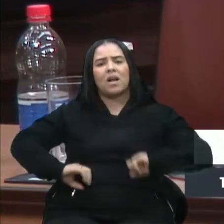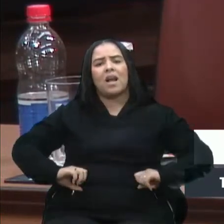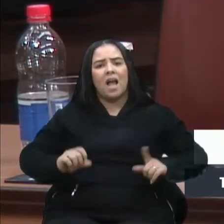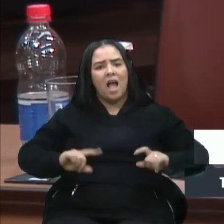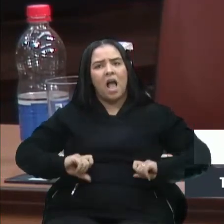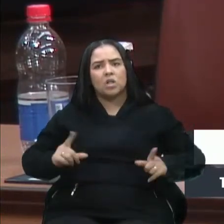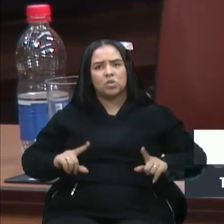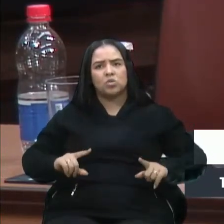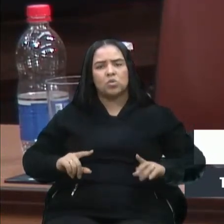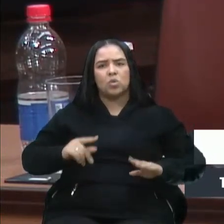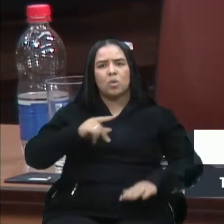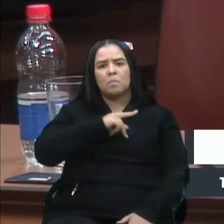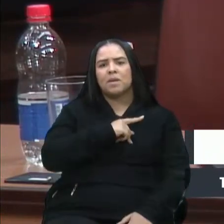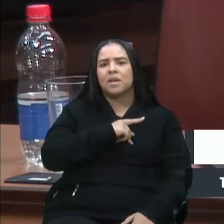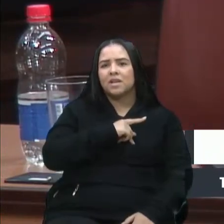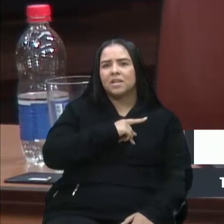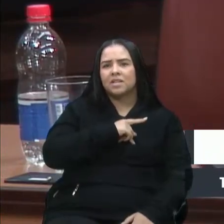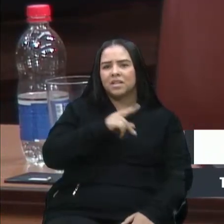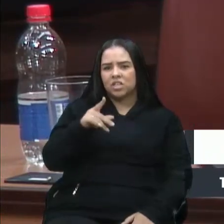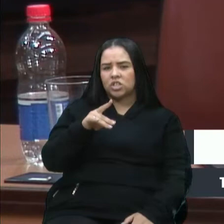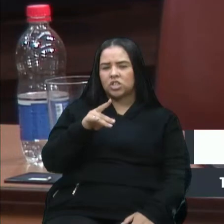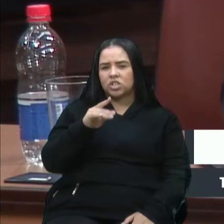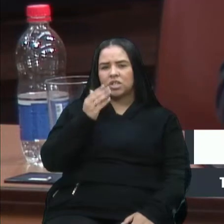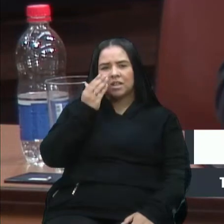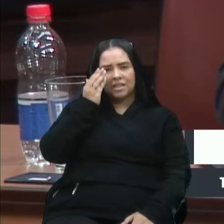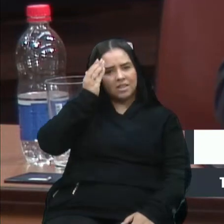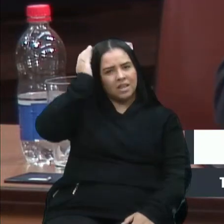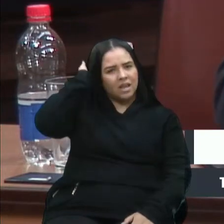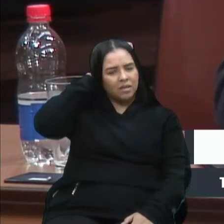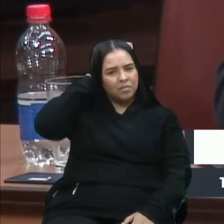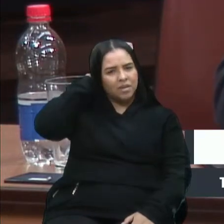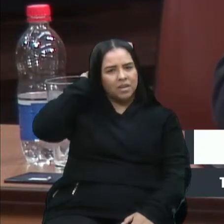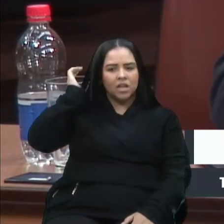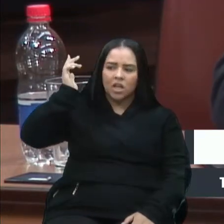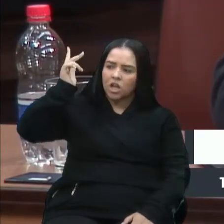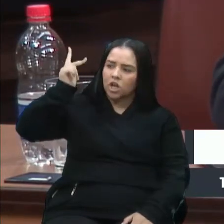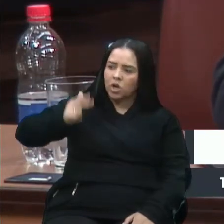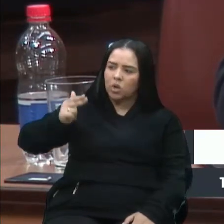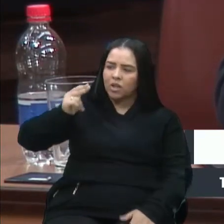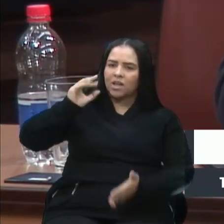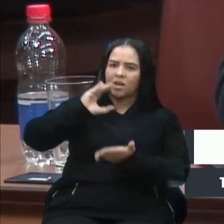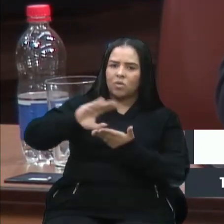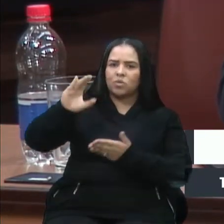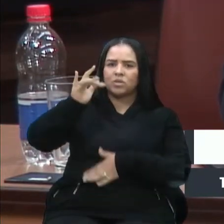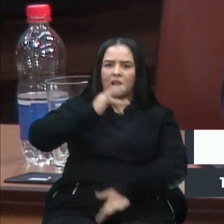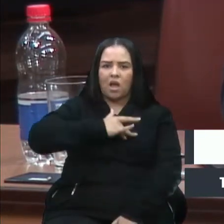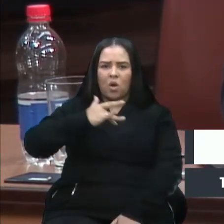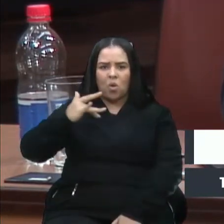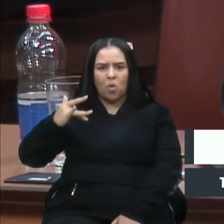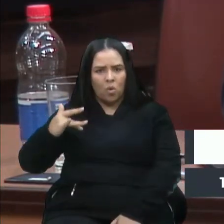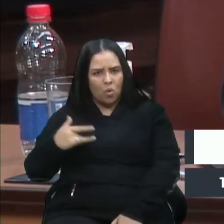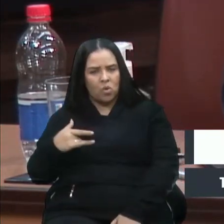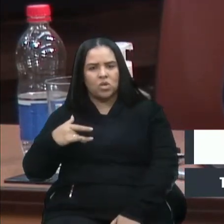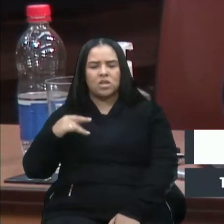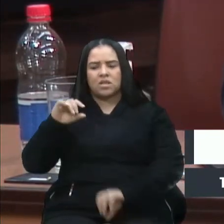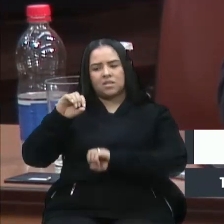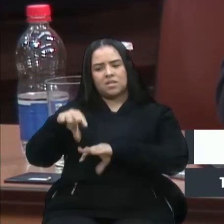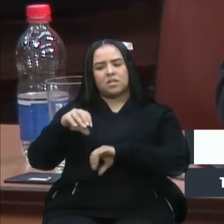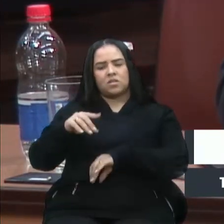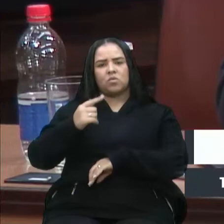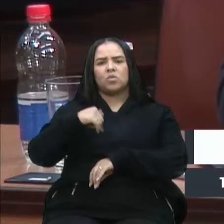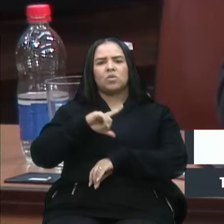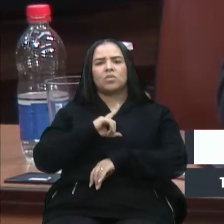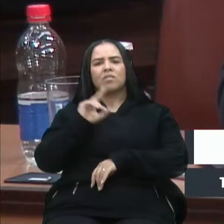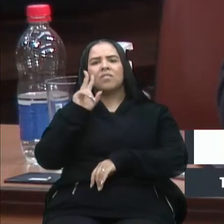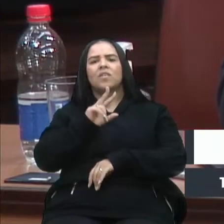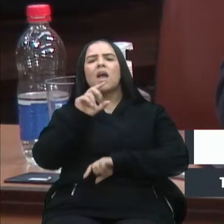presidente temer que corta recursos né da Saúde da educação então somado isso a gente tem e